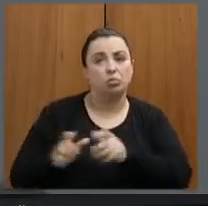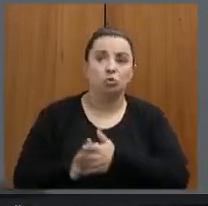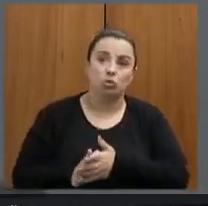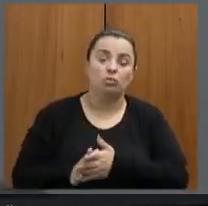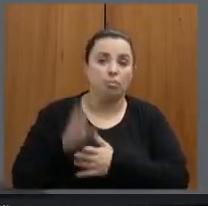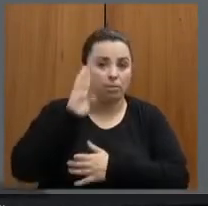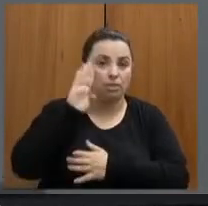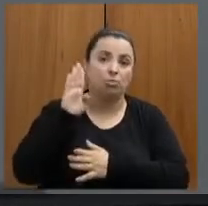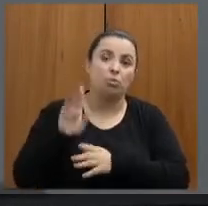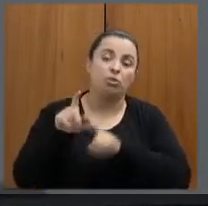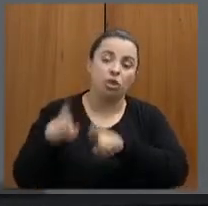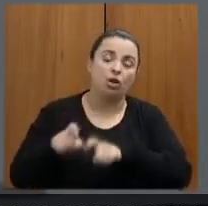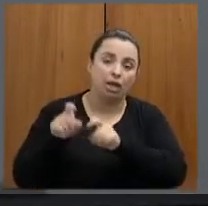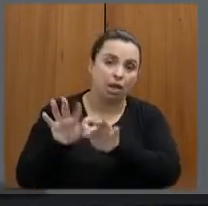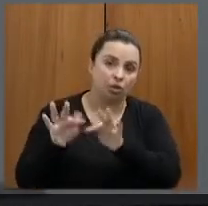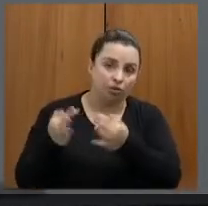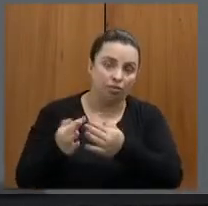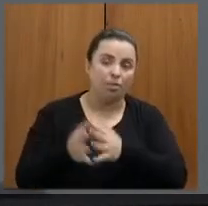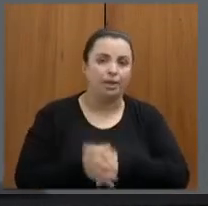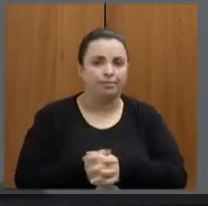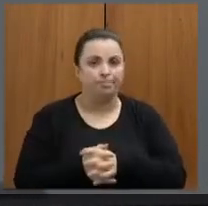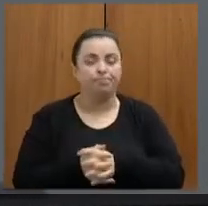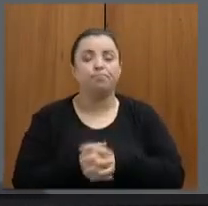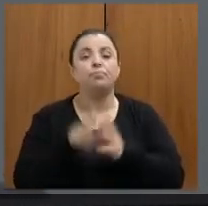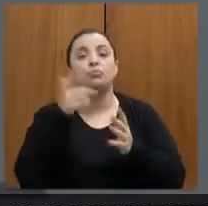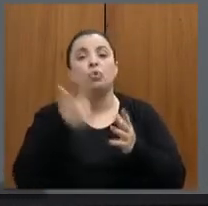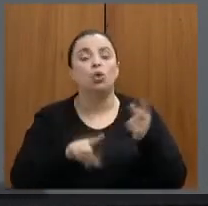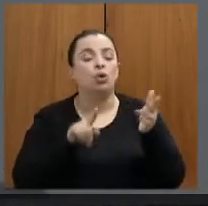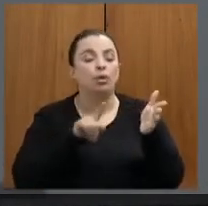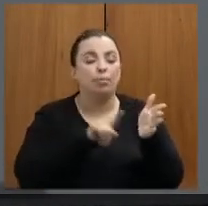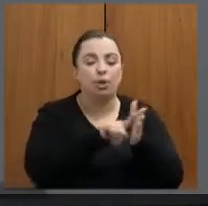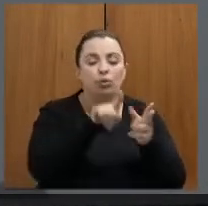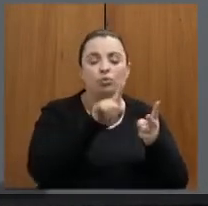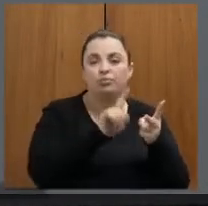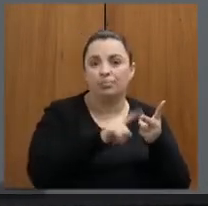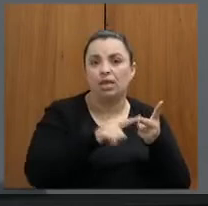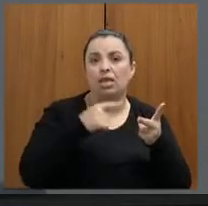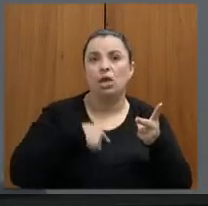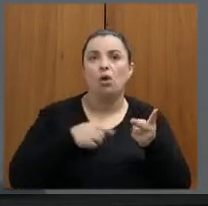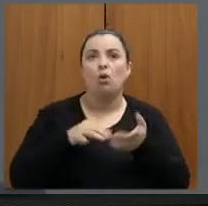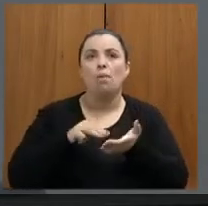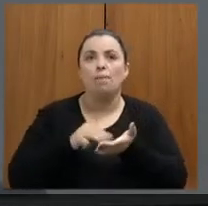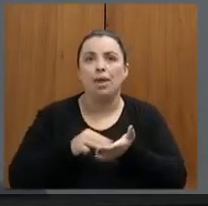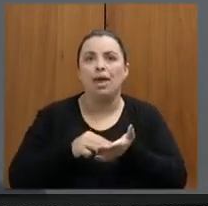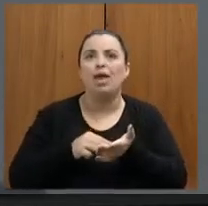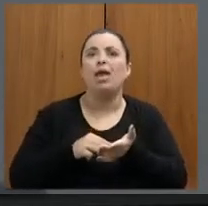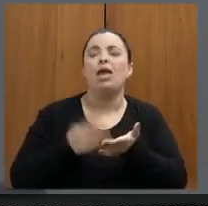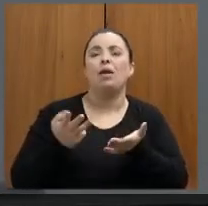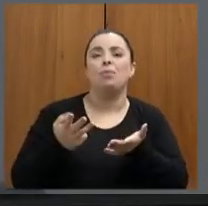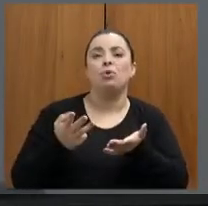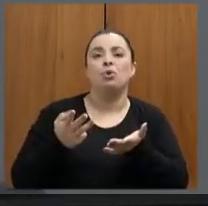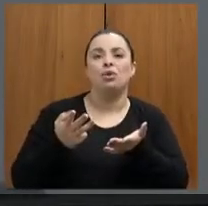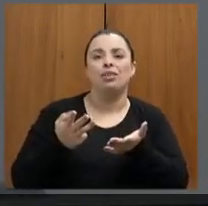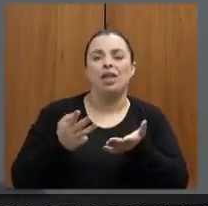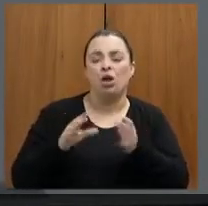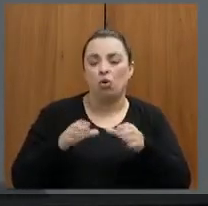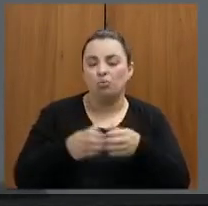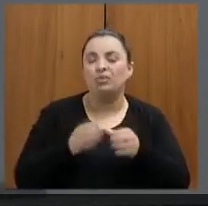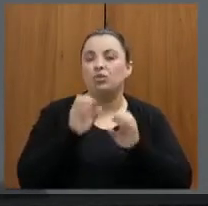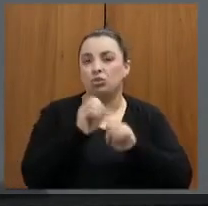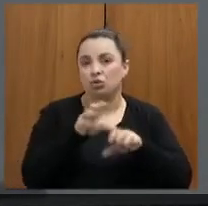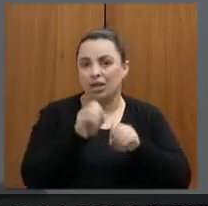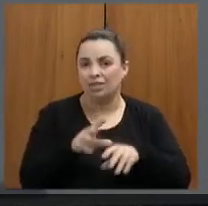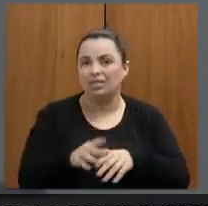pergunta é como membro titular também da comissão de educação e apaixonada e pela educação do nosso Estado É